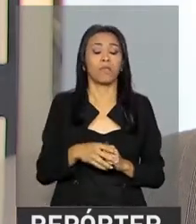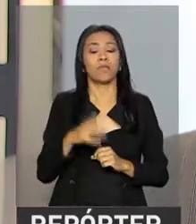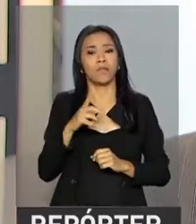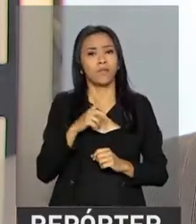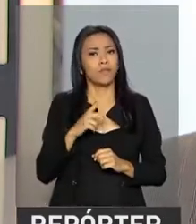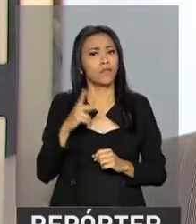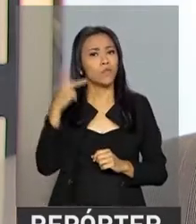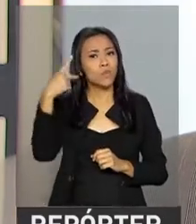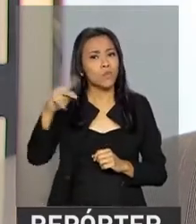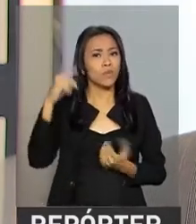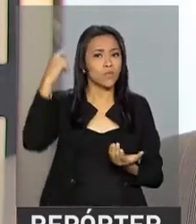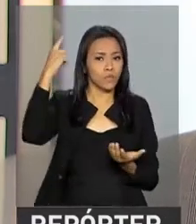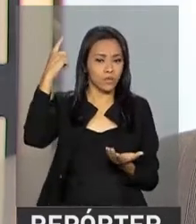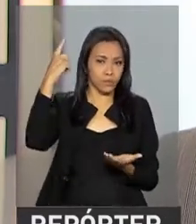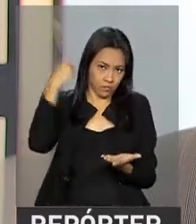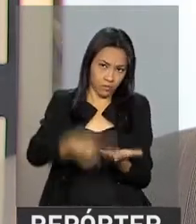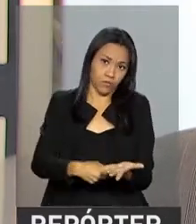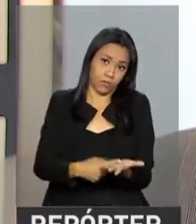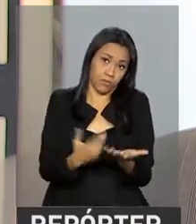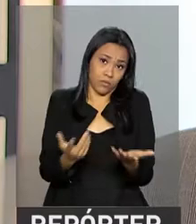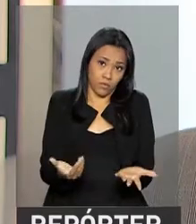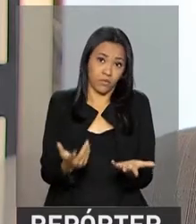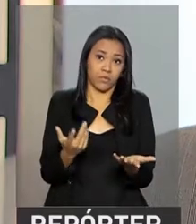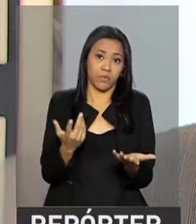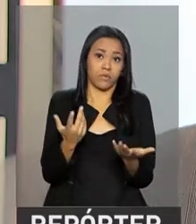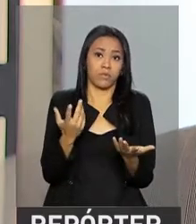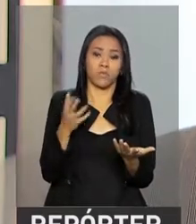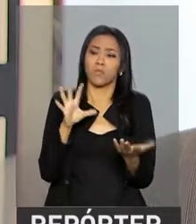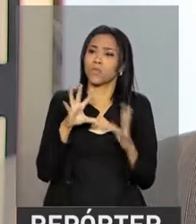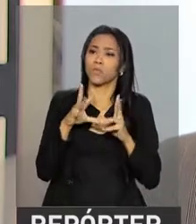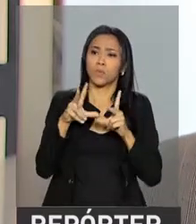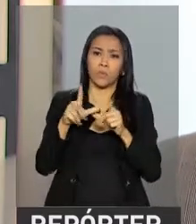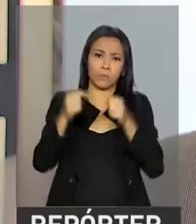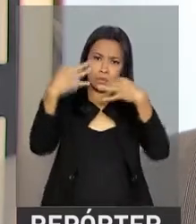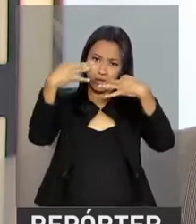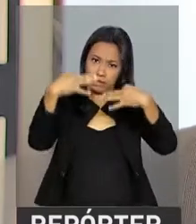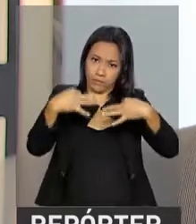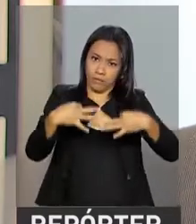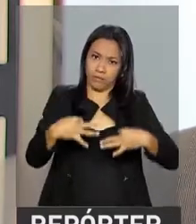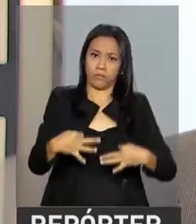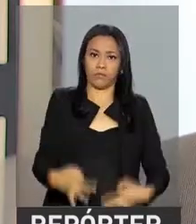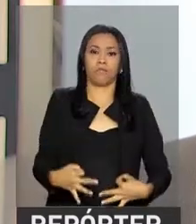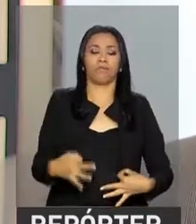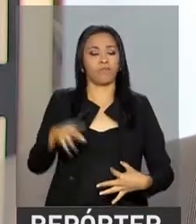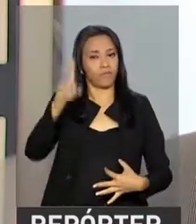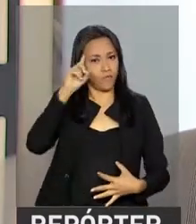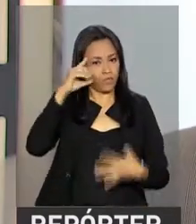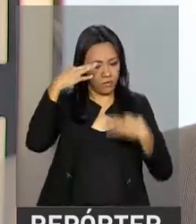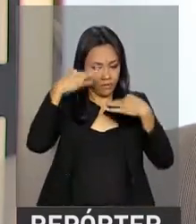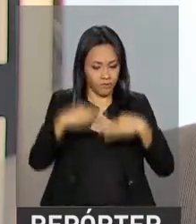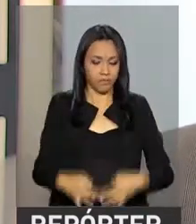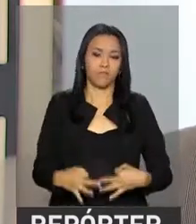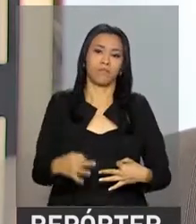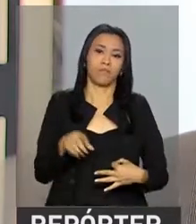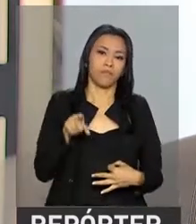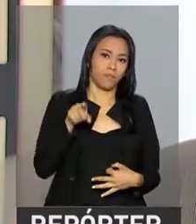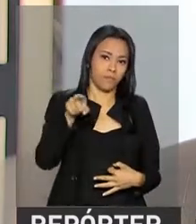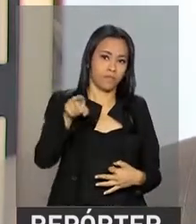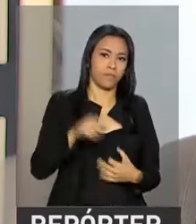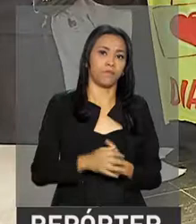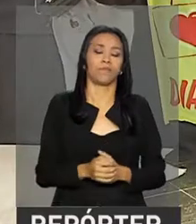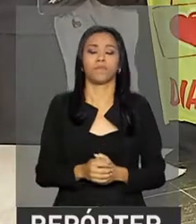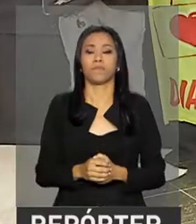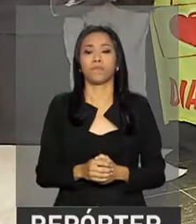com toda sua a toda sua situação fiscal em dia nem aqueles que têm todas as certidões negativas